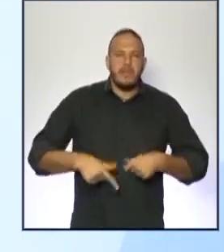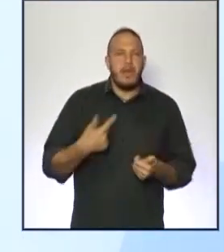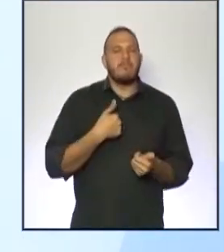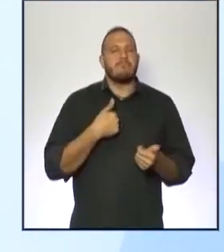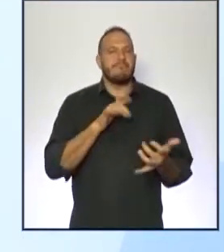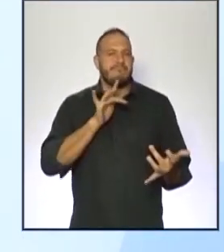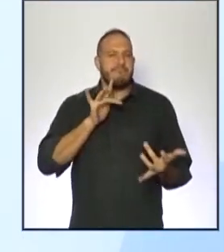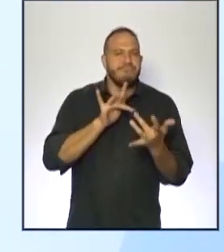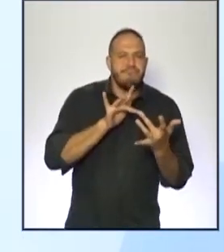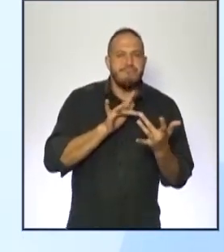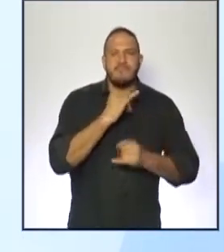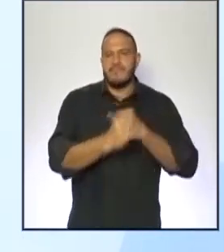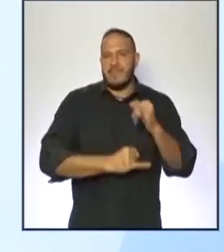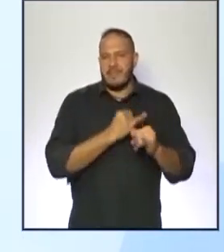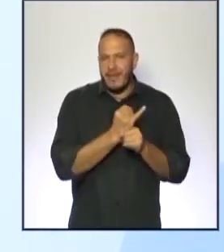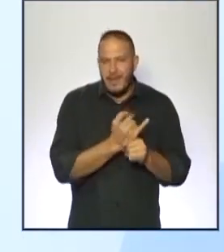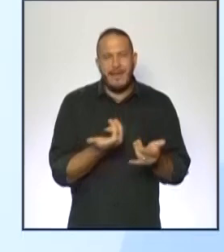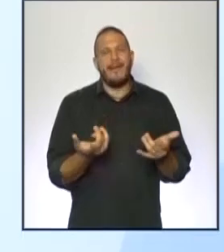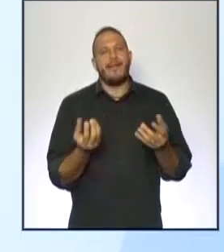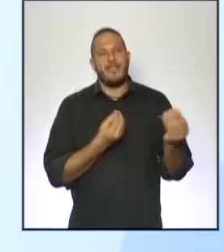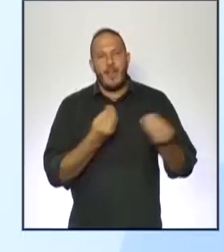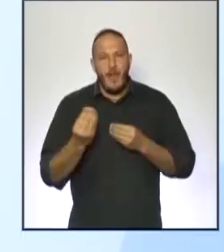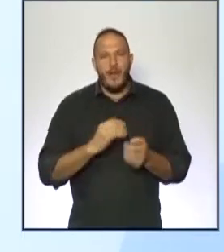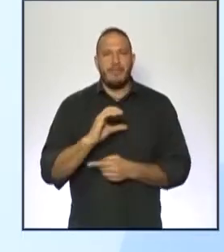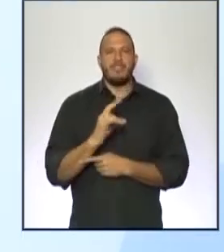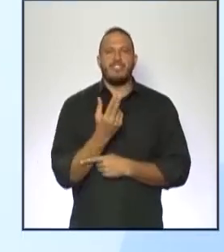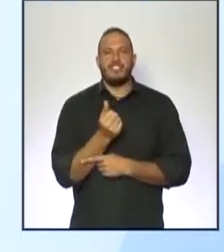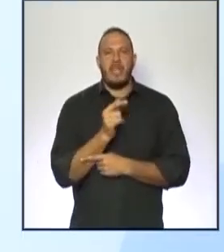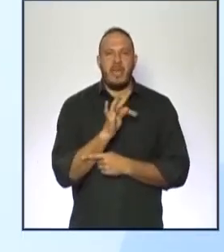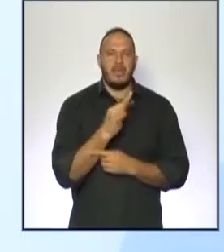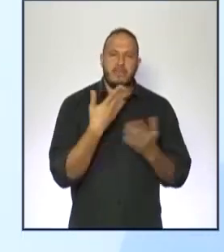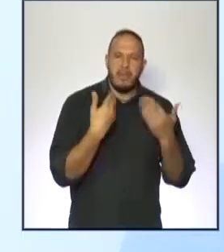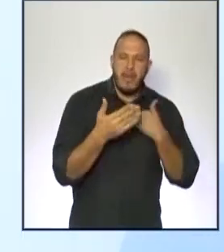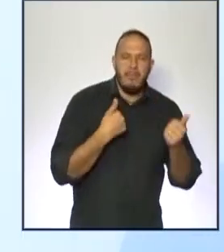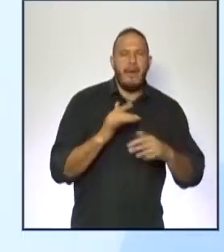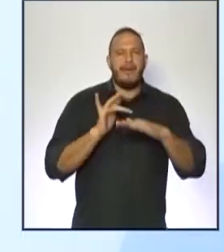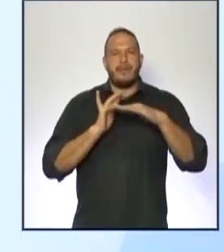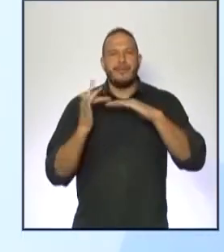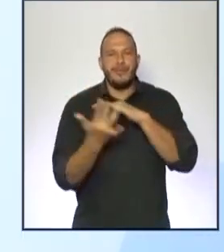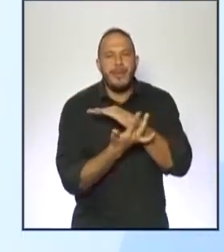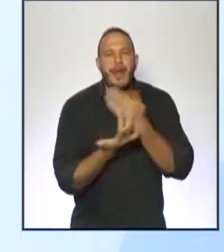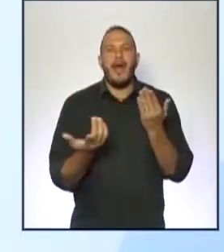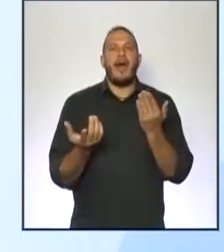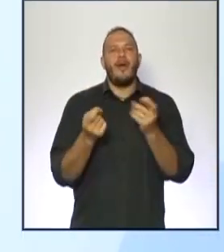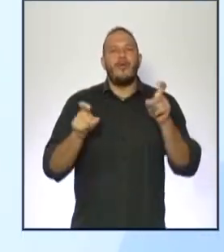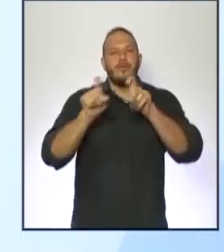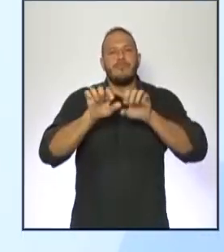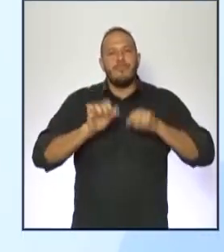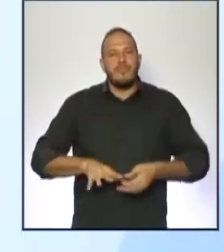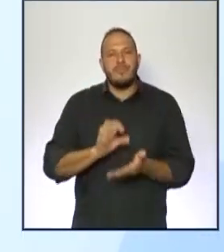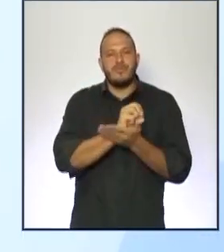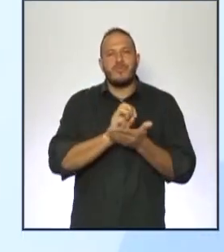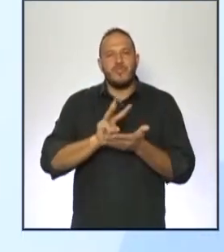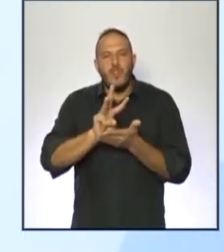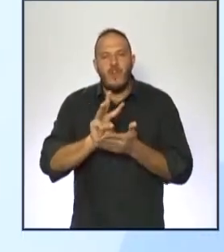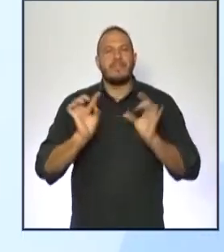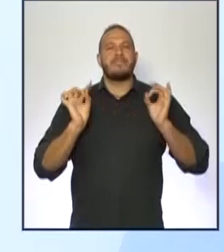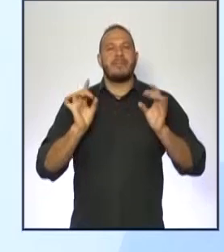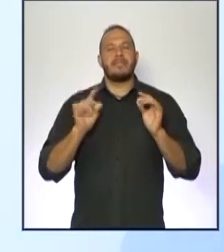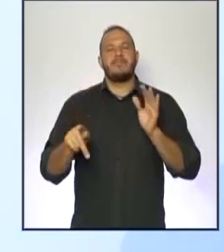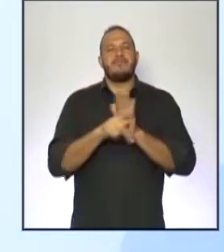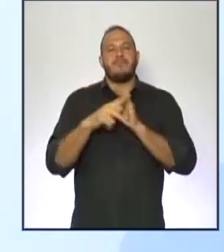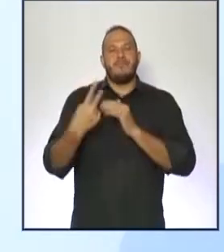nos conectamos através de um chat, através das redes sociais, através de um programa, de um software específico,